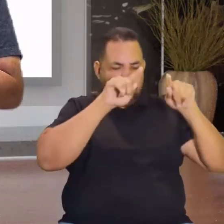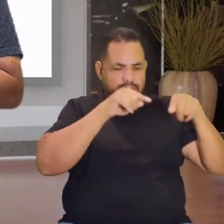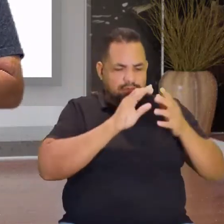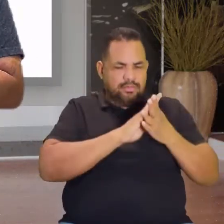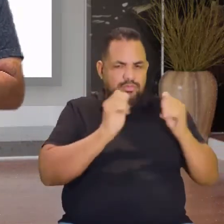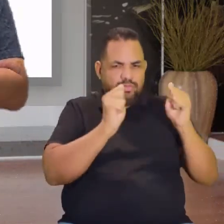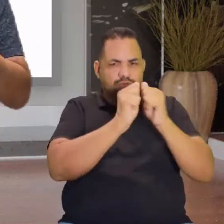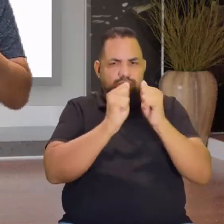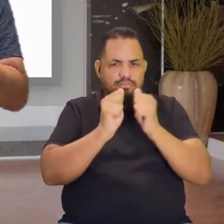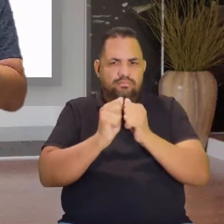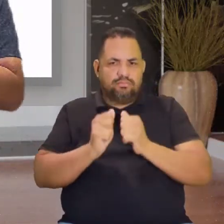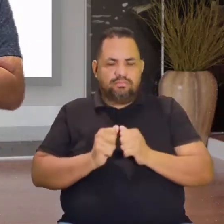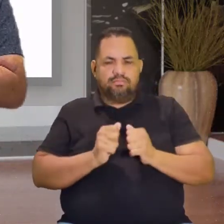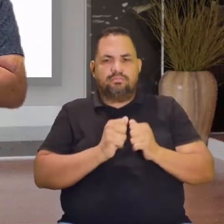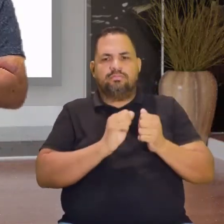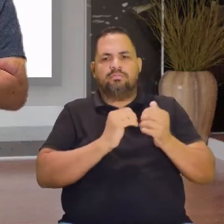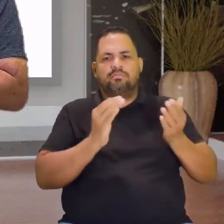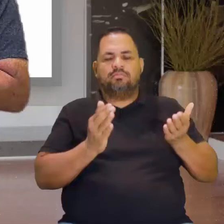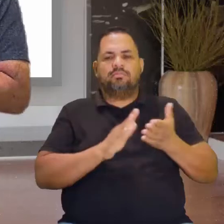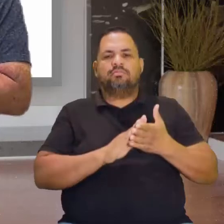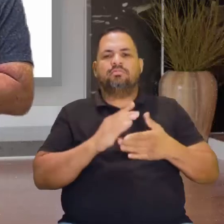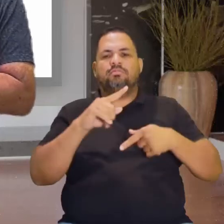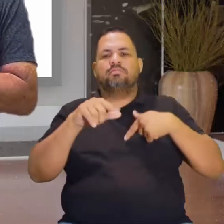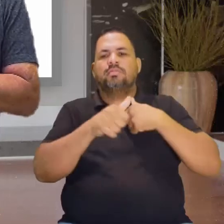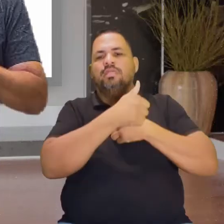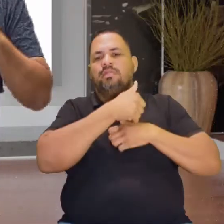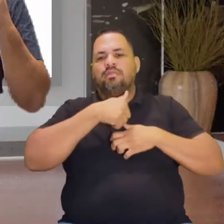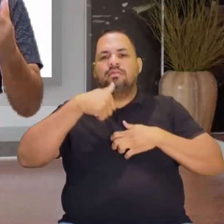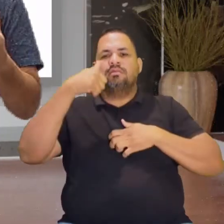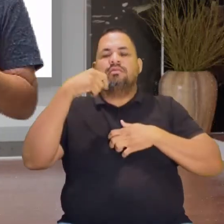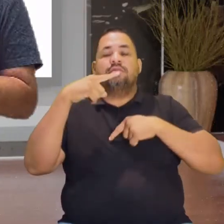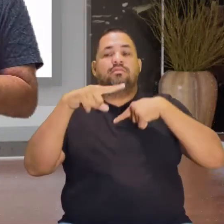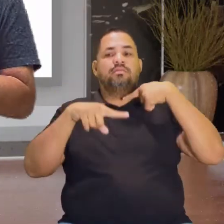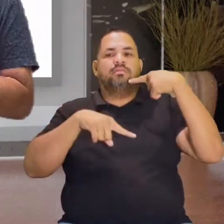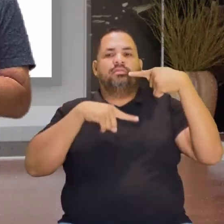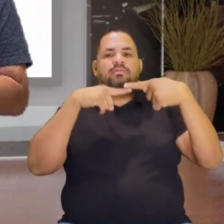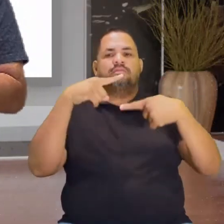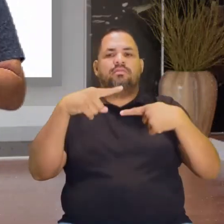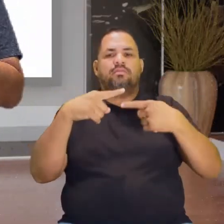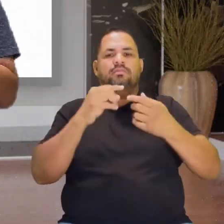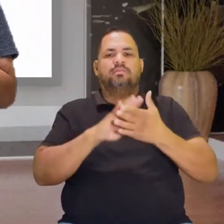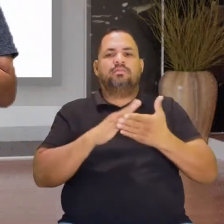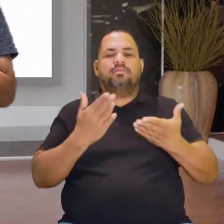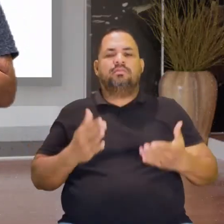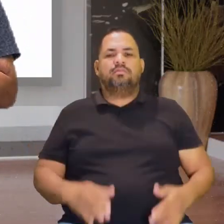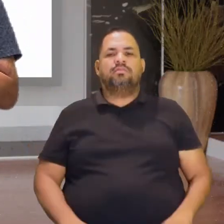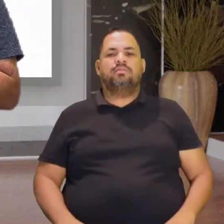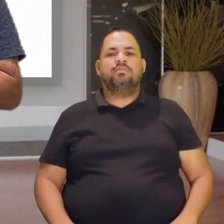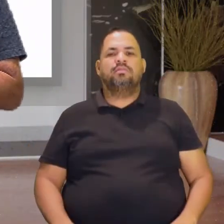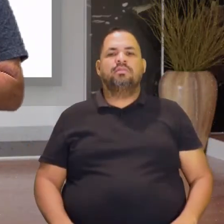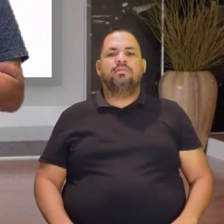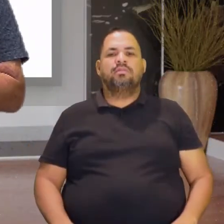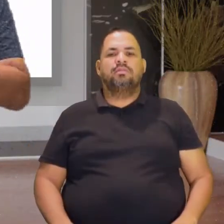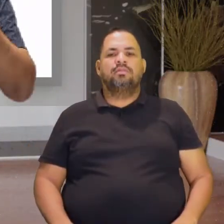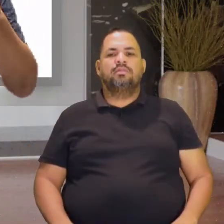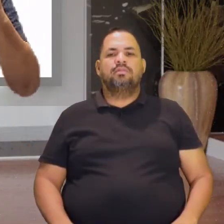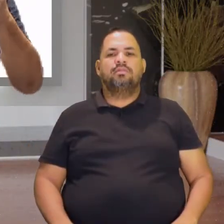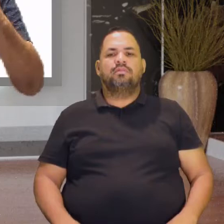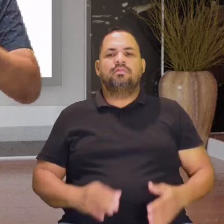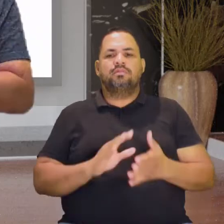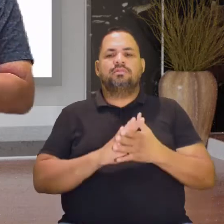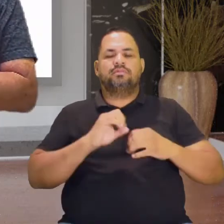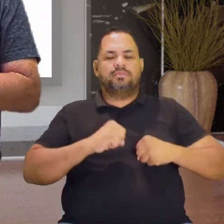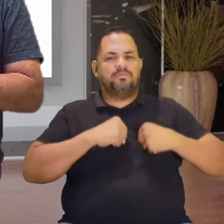Brasil, aprimorando, e só depois de algum tempo foi que ela se encheu